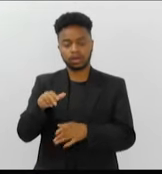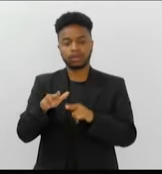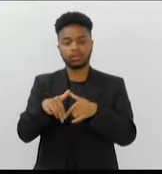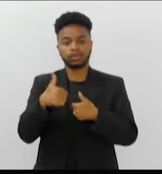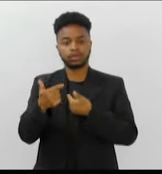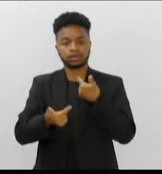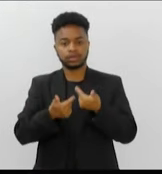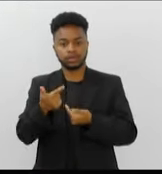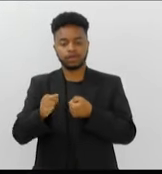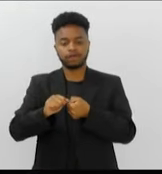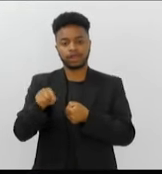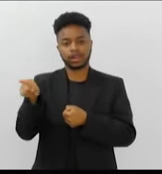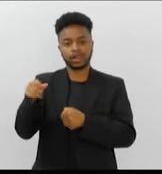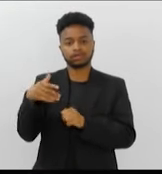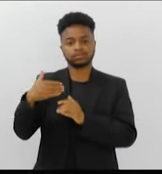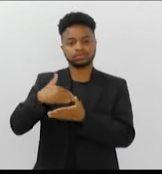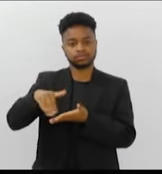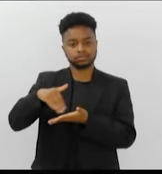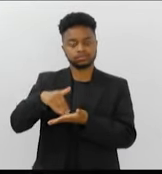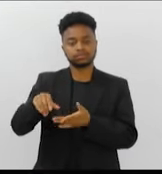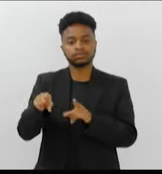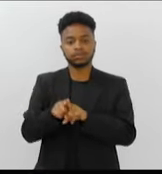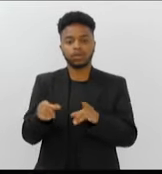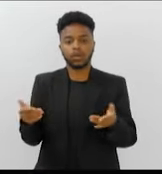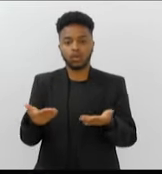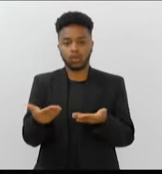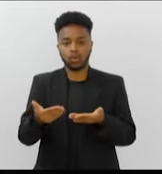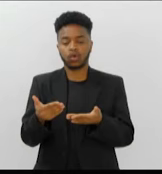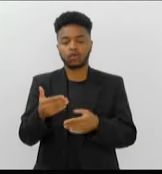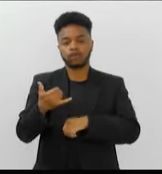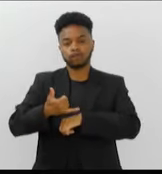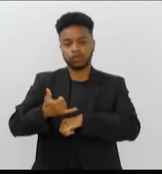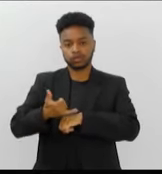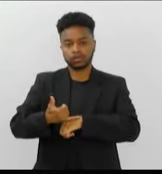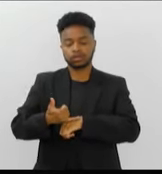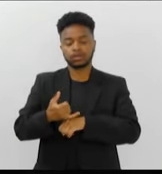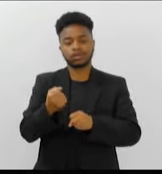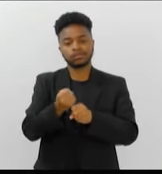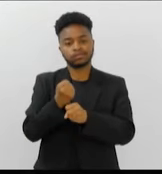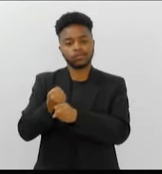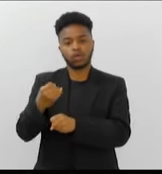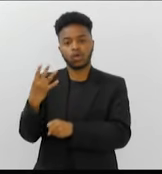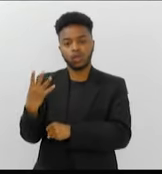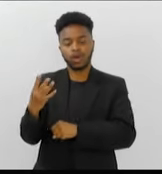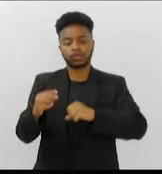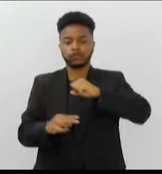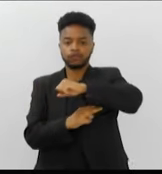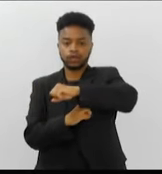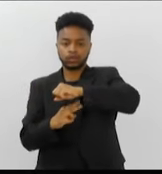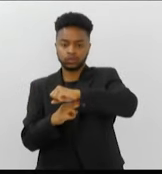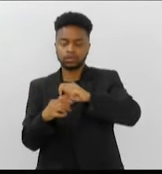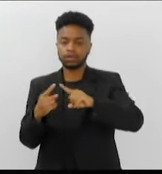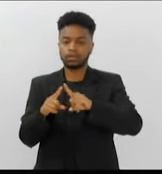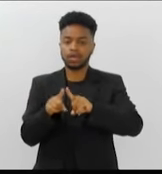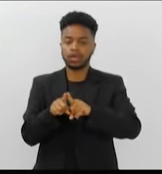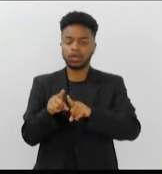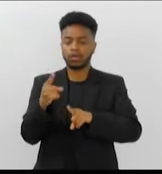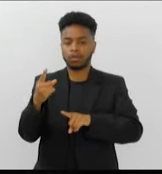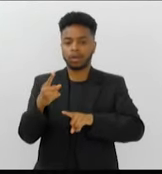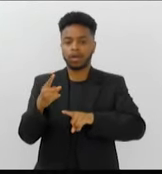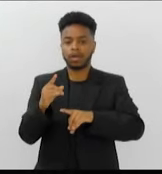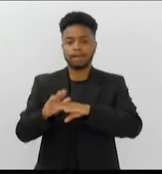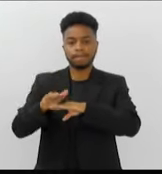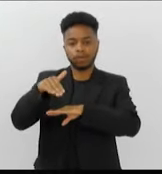que ele desenvolve na sua secretaria. E hoje Volta Redonda está construindo 4 viadutos e uma ponte, asfaltando toda a